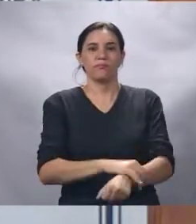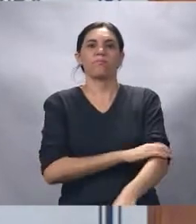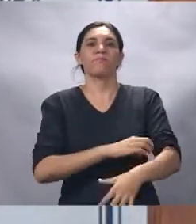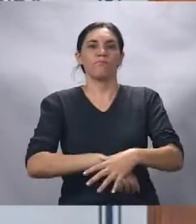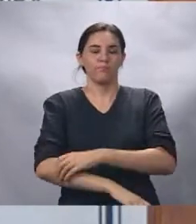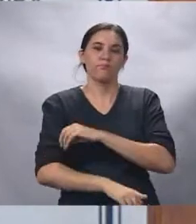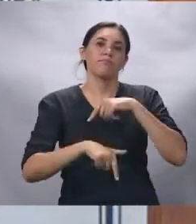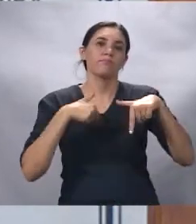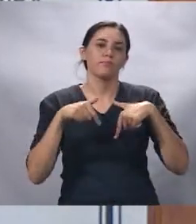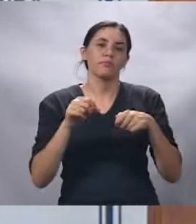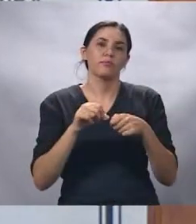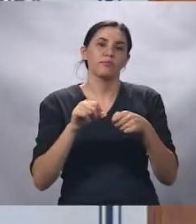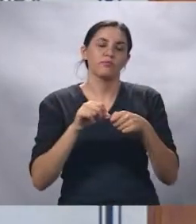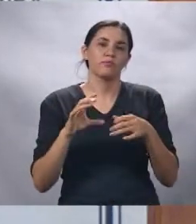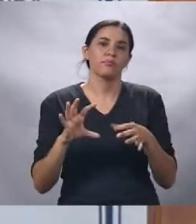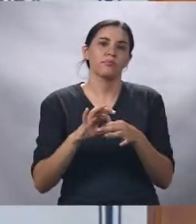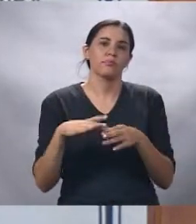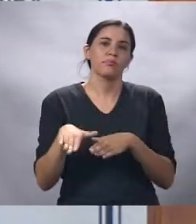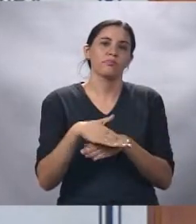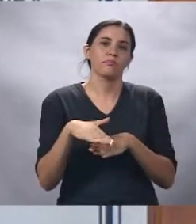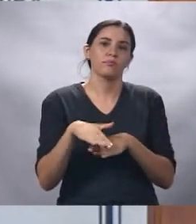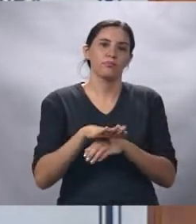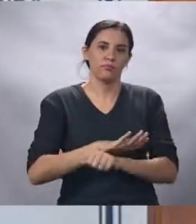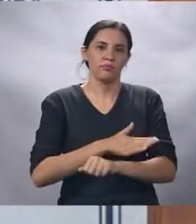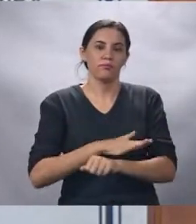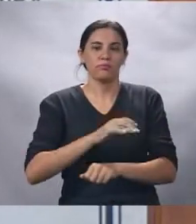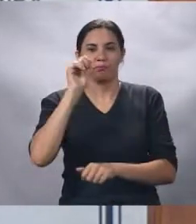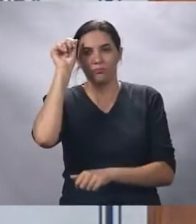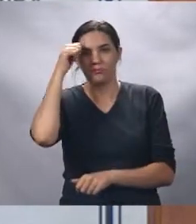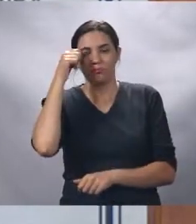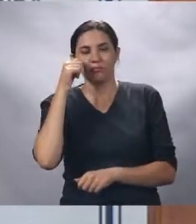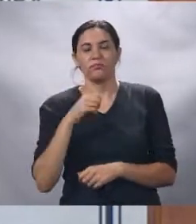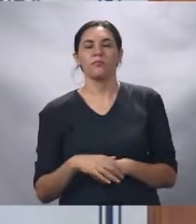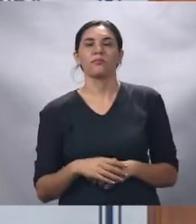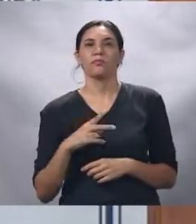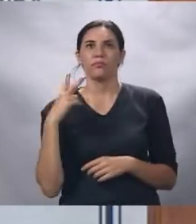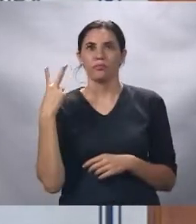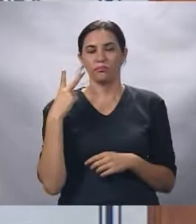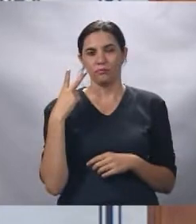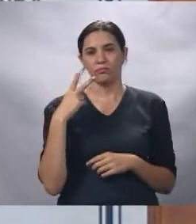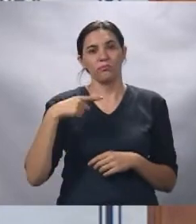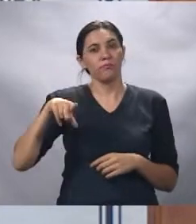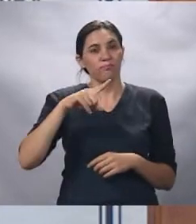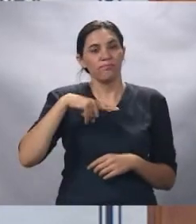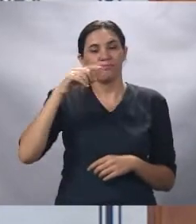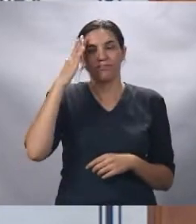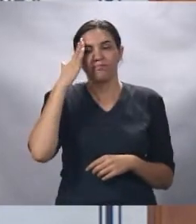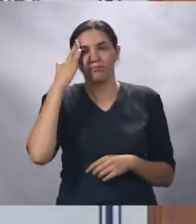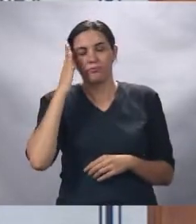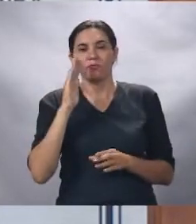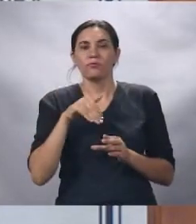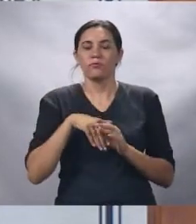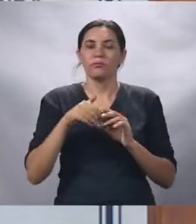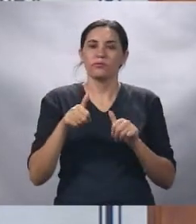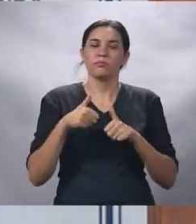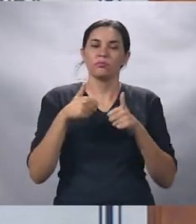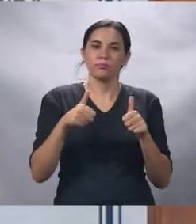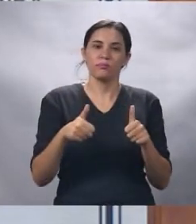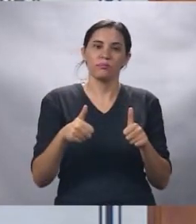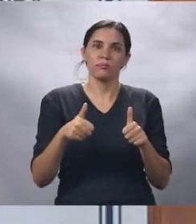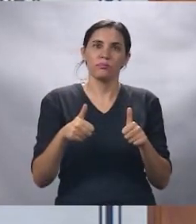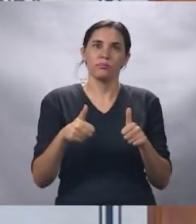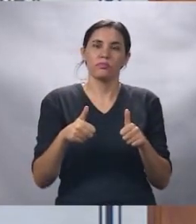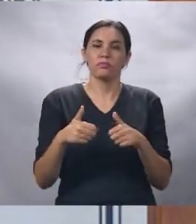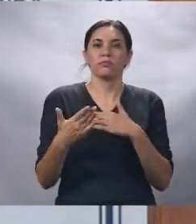e fazer a obra que é necessária para esse local. Para os vereadores, a compreensão e votar favoravelmente